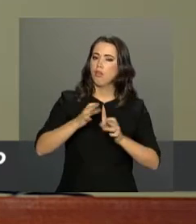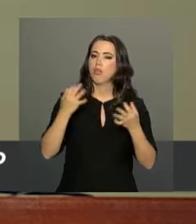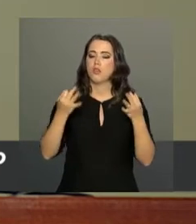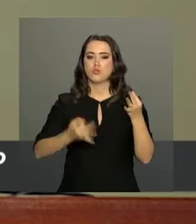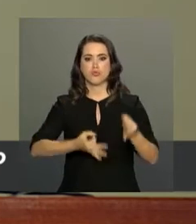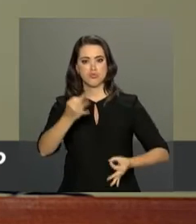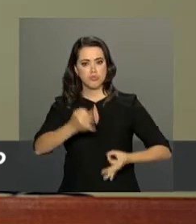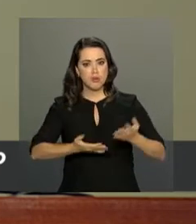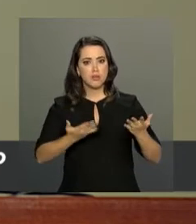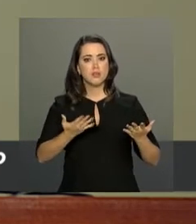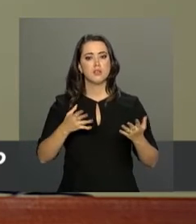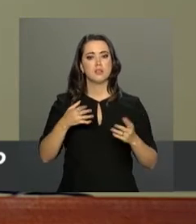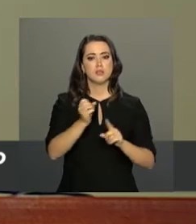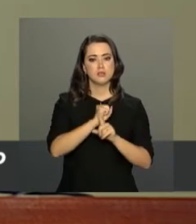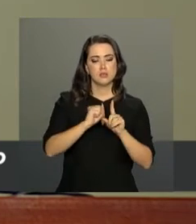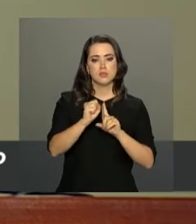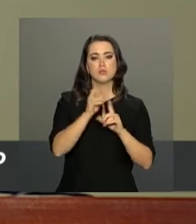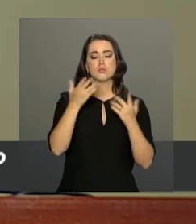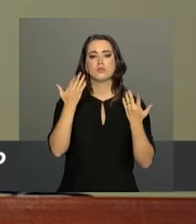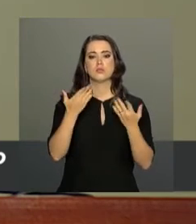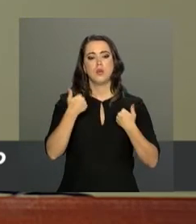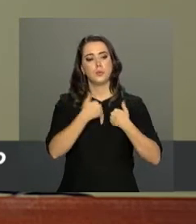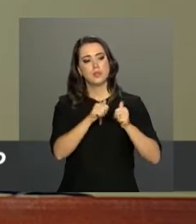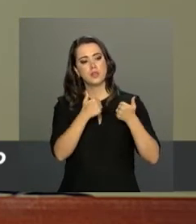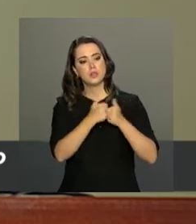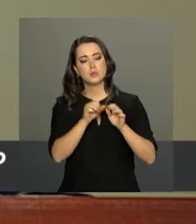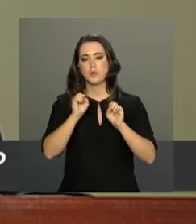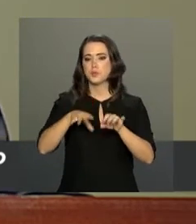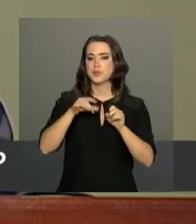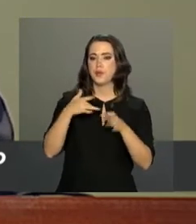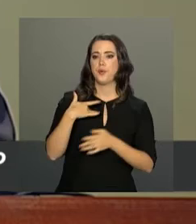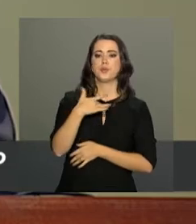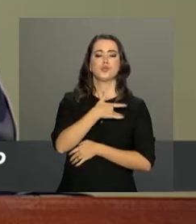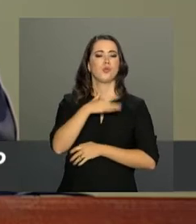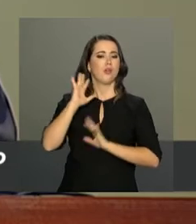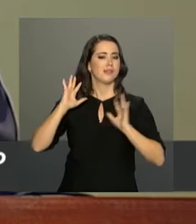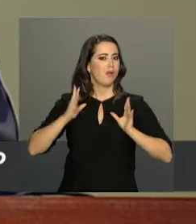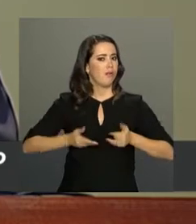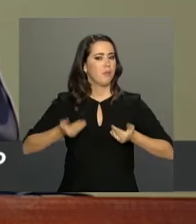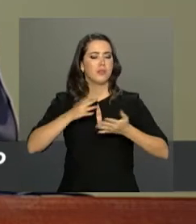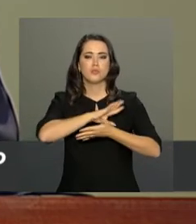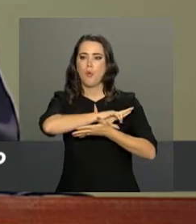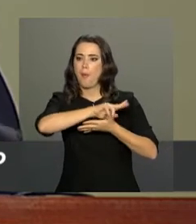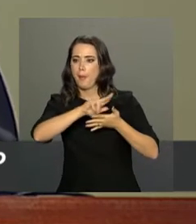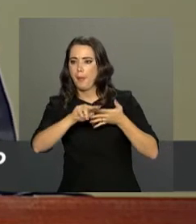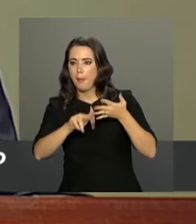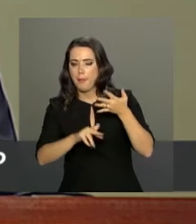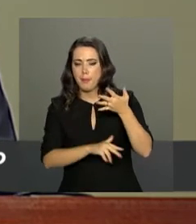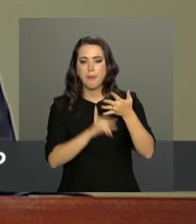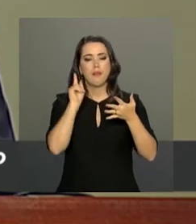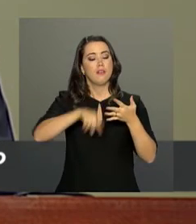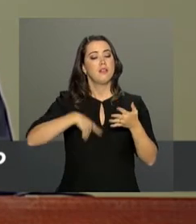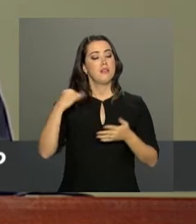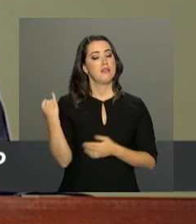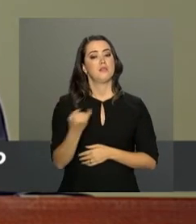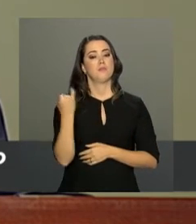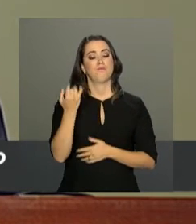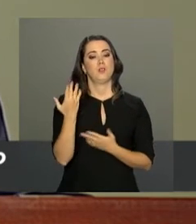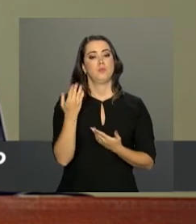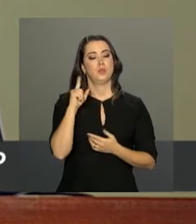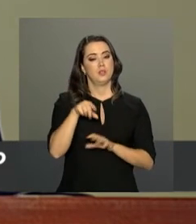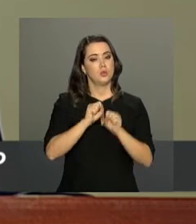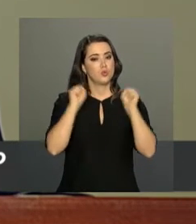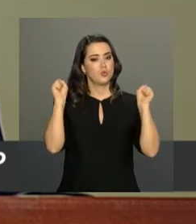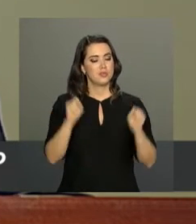do serviço de transporte da educação de saúde e saneamento e se é na verdade um sistema